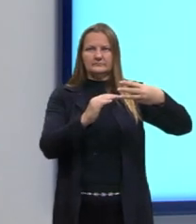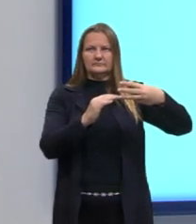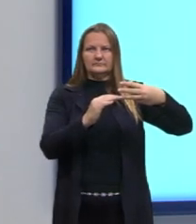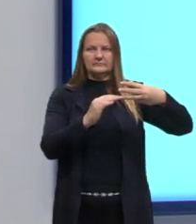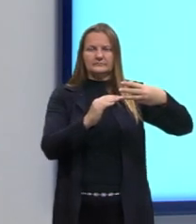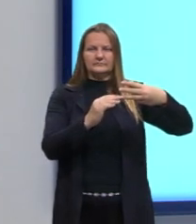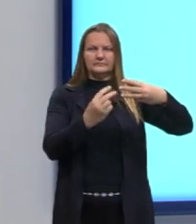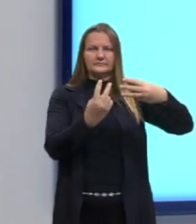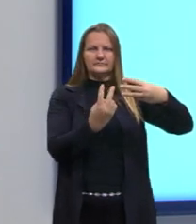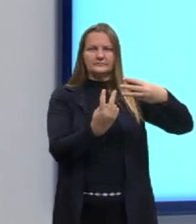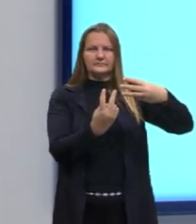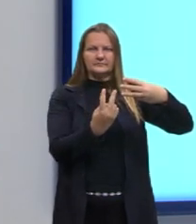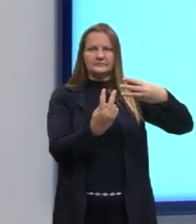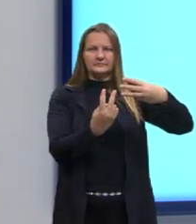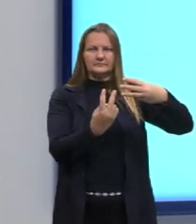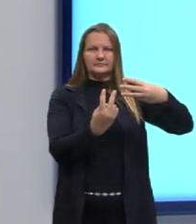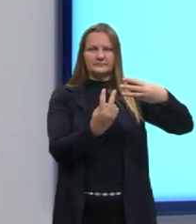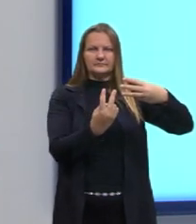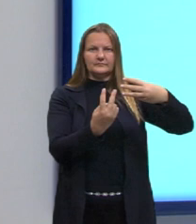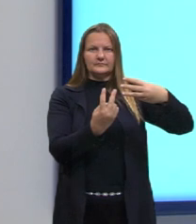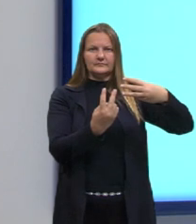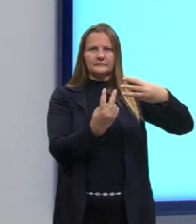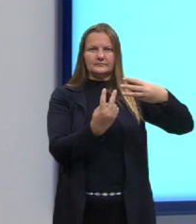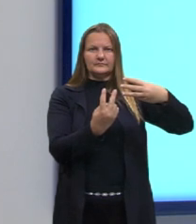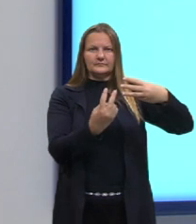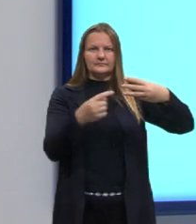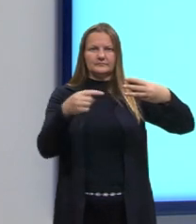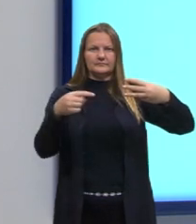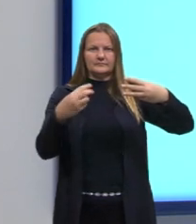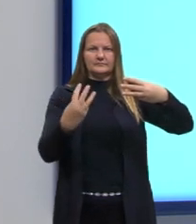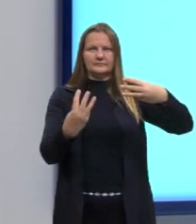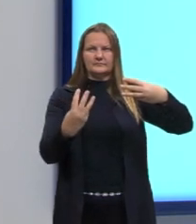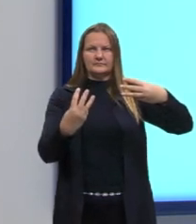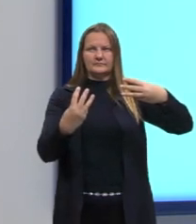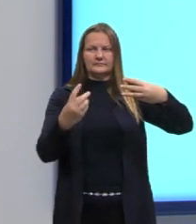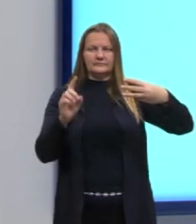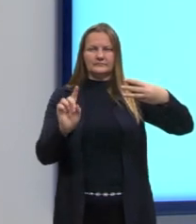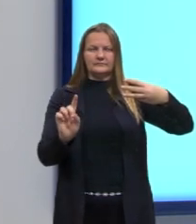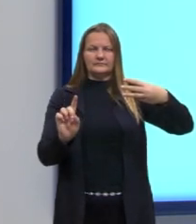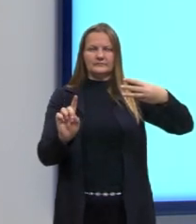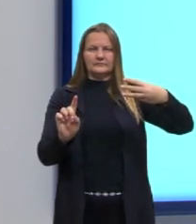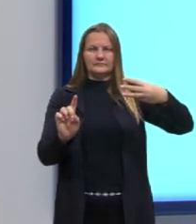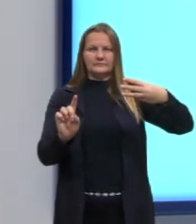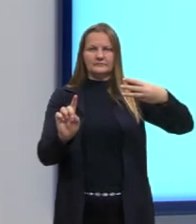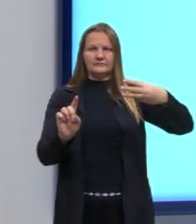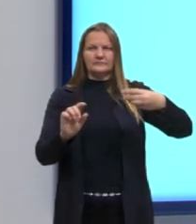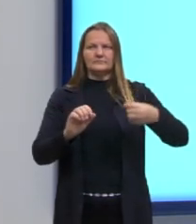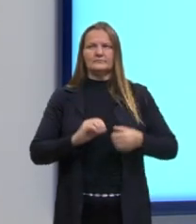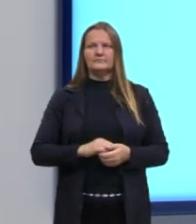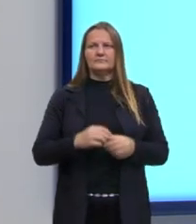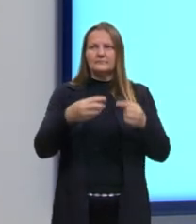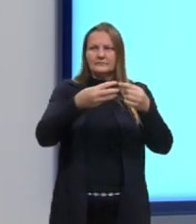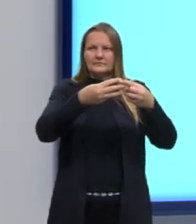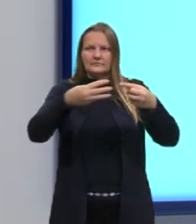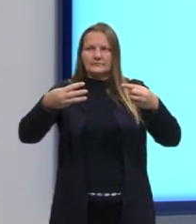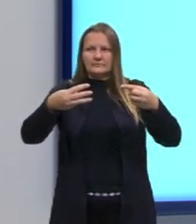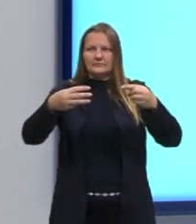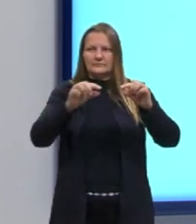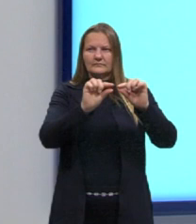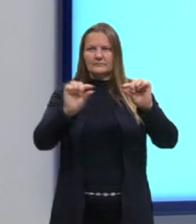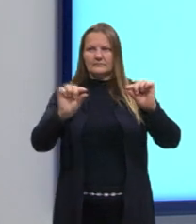na terceira linha a coordenada do ponto b que é 2 e -3 e repete um na última coluna